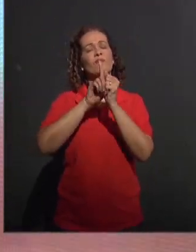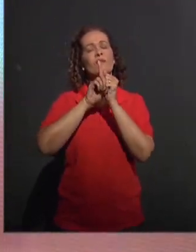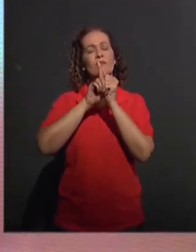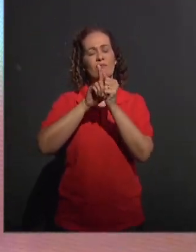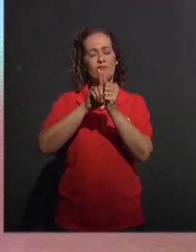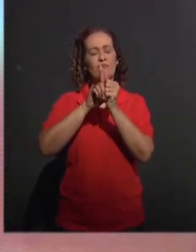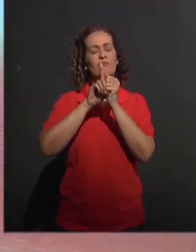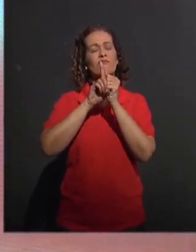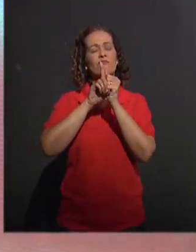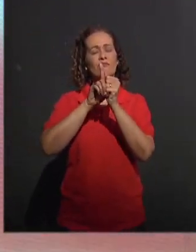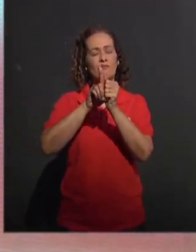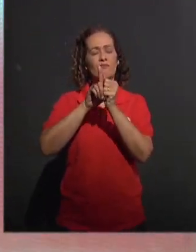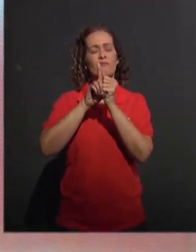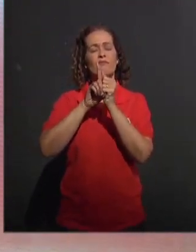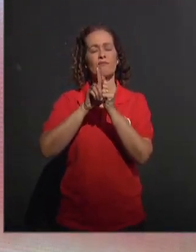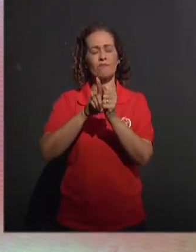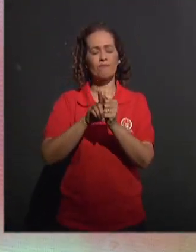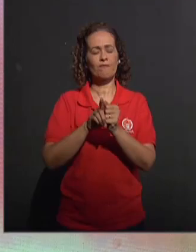Deus.